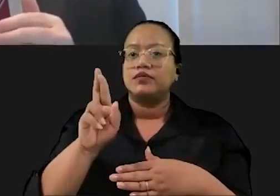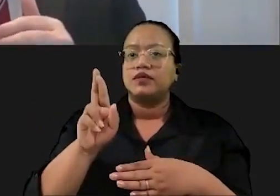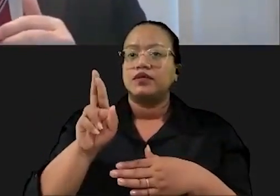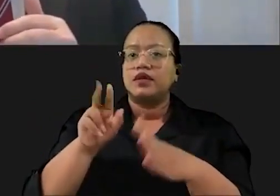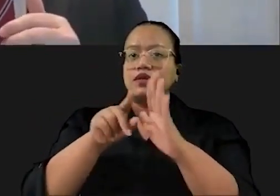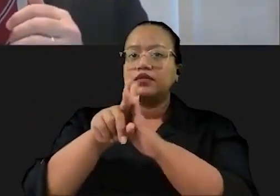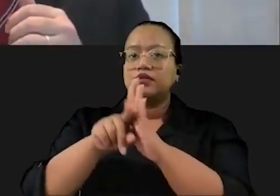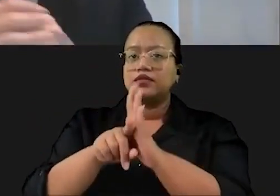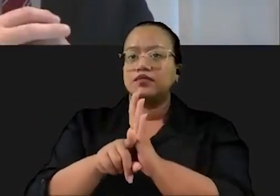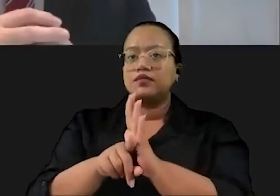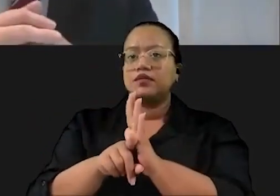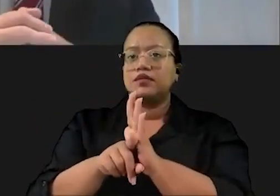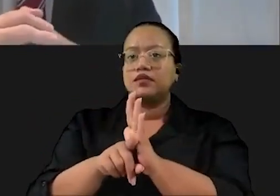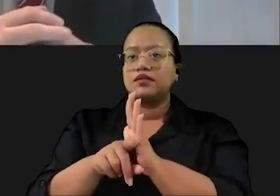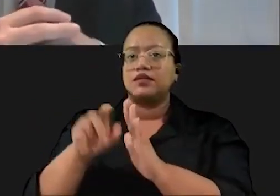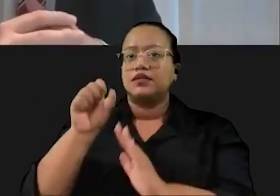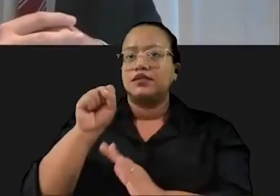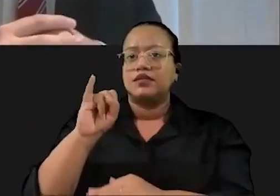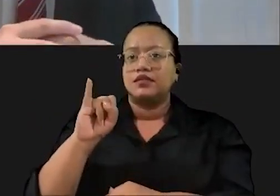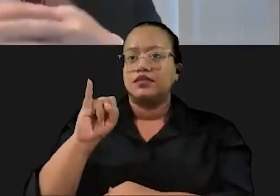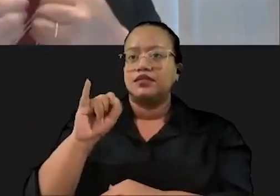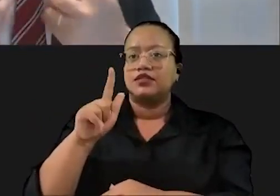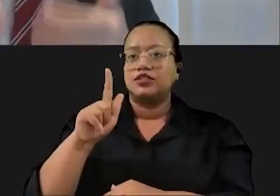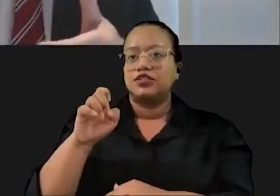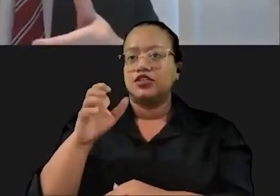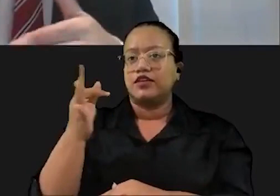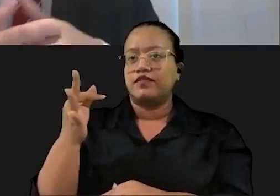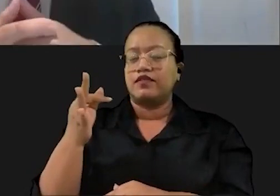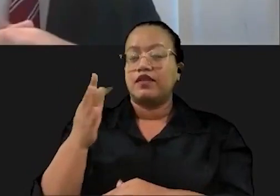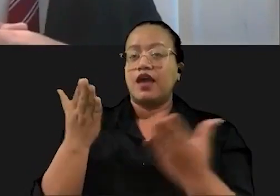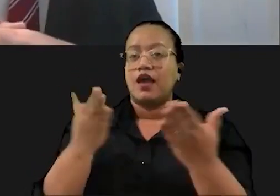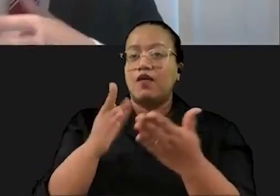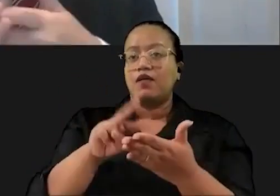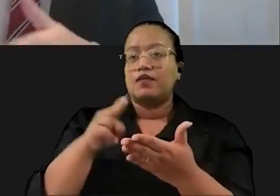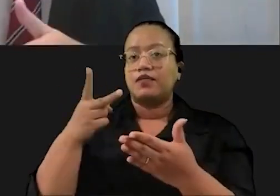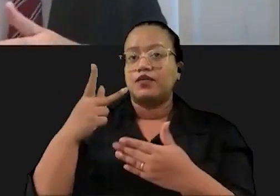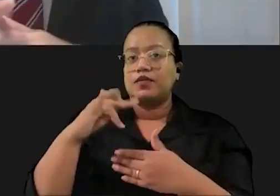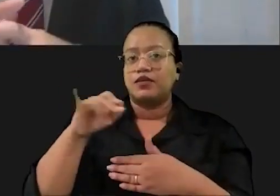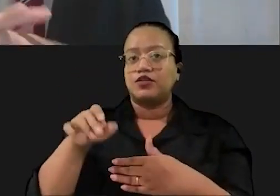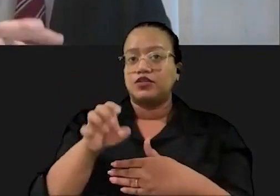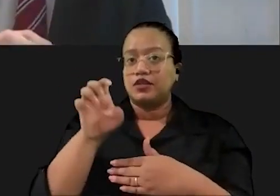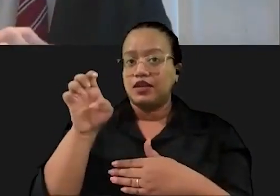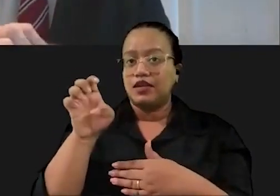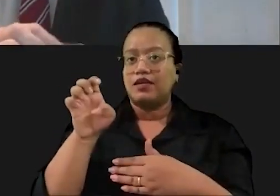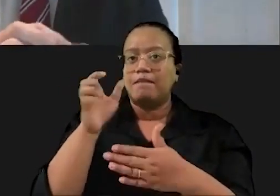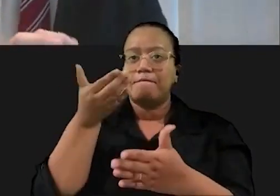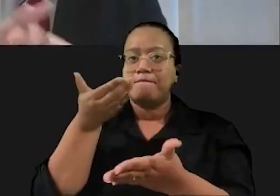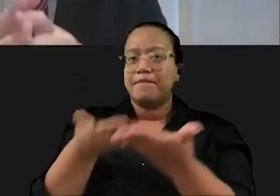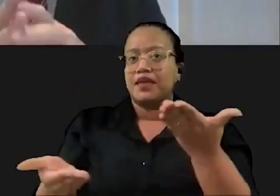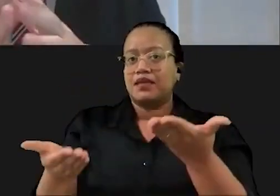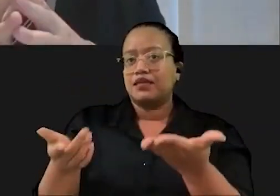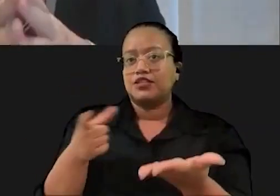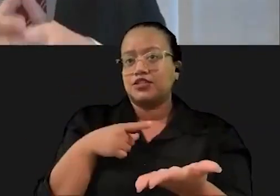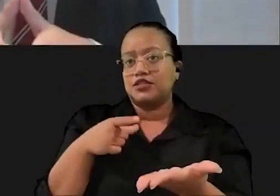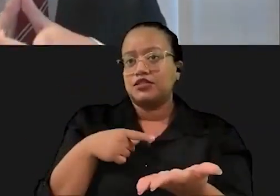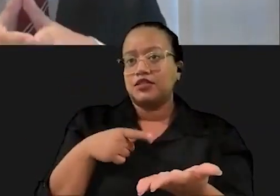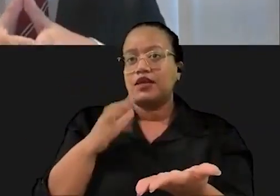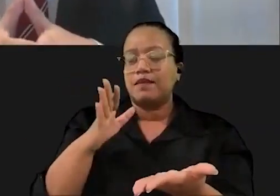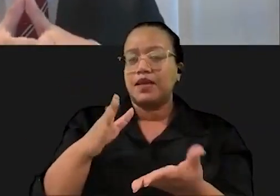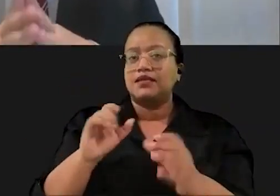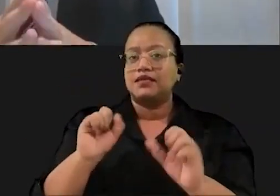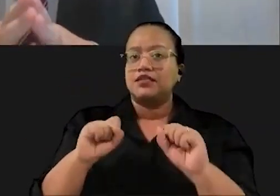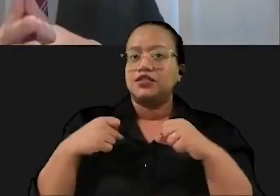PJE, a gente perdeu. Mas eu sei que, de novo, por conta de muito esforço, dedicação do pessoal da equipe técnica, está